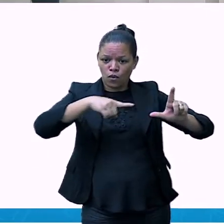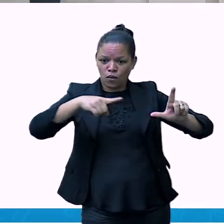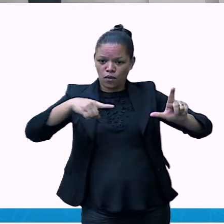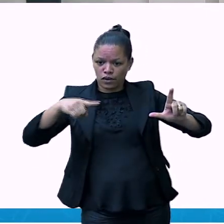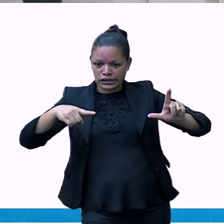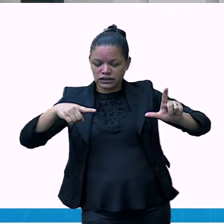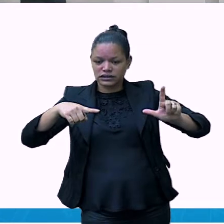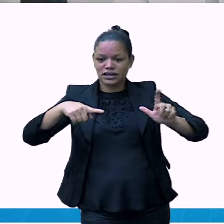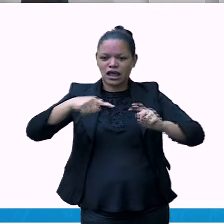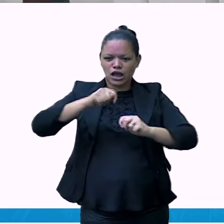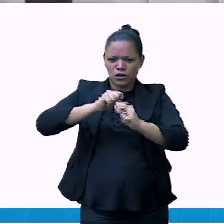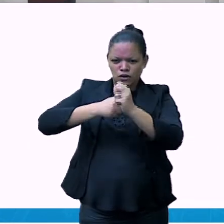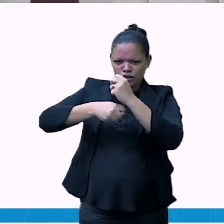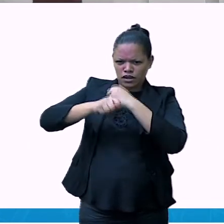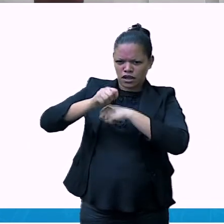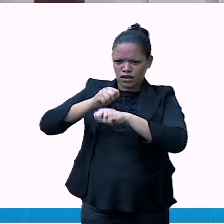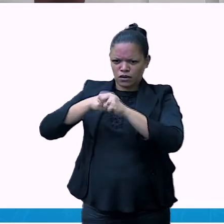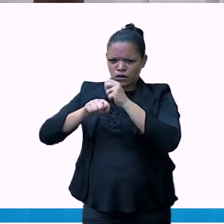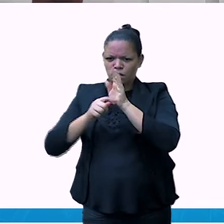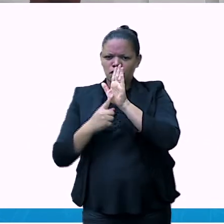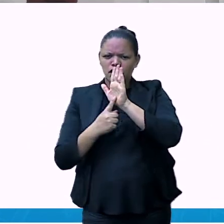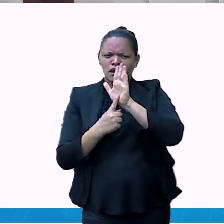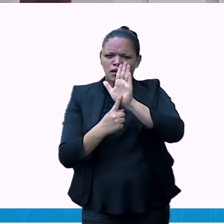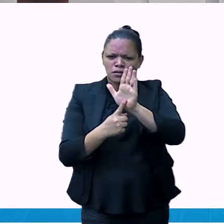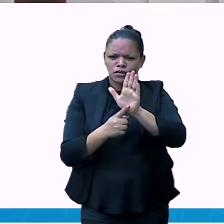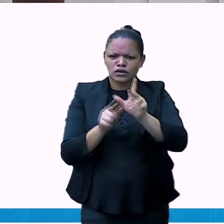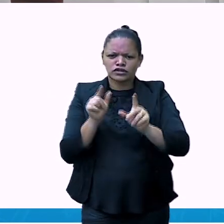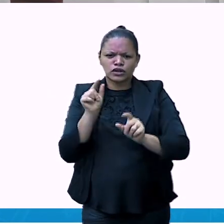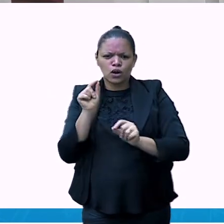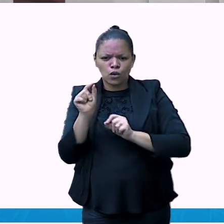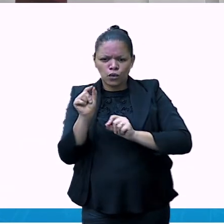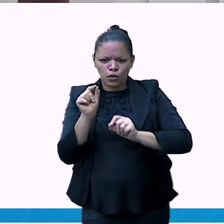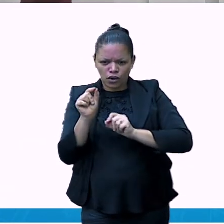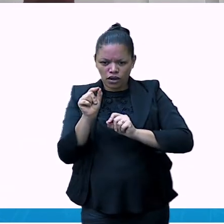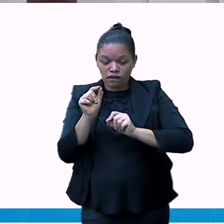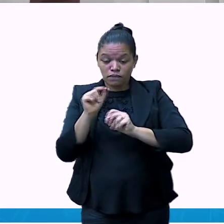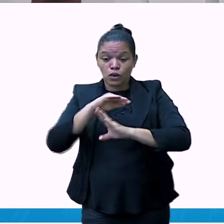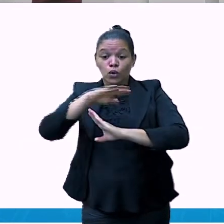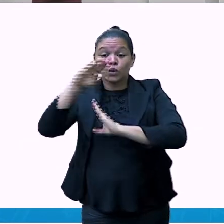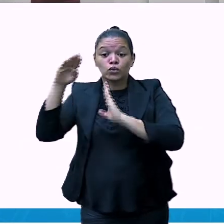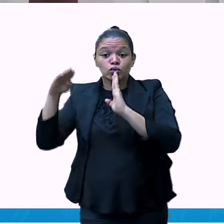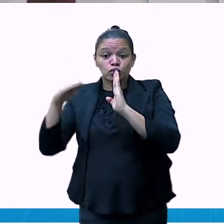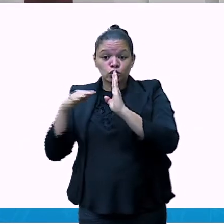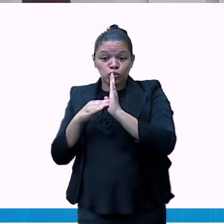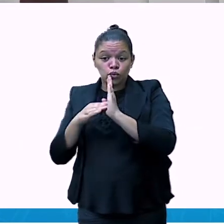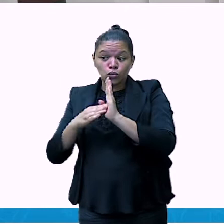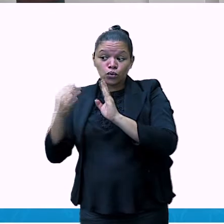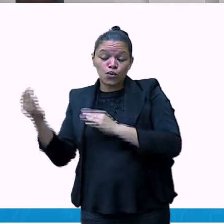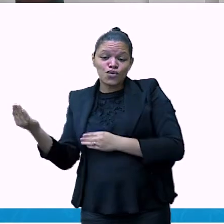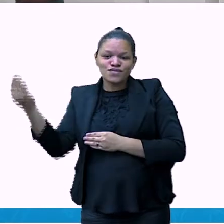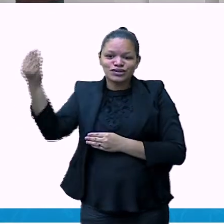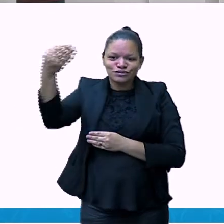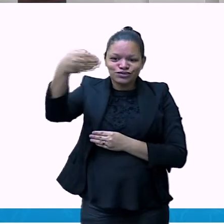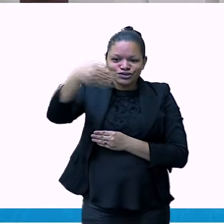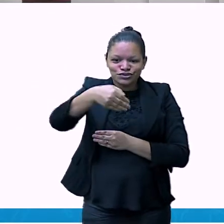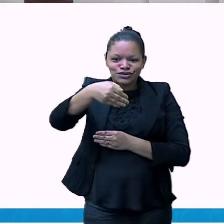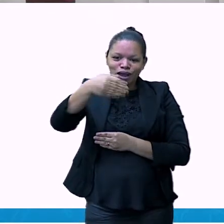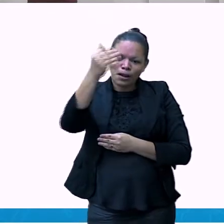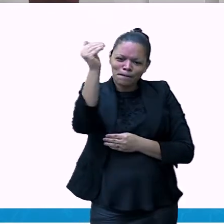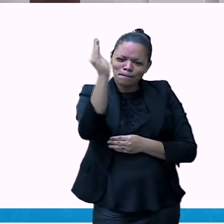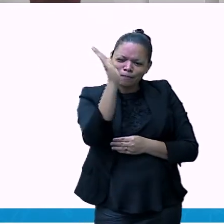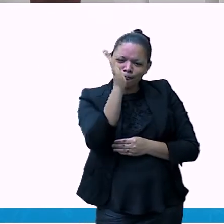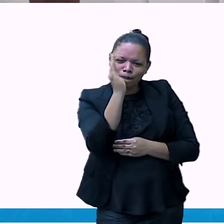né? Temporária ou definitiva em um território nacional, de bens ou serviços originários